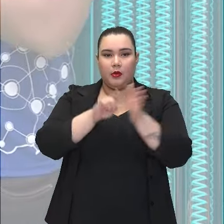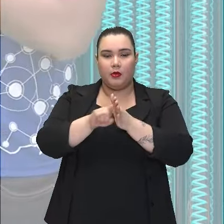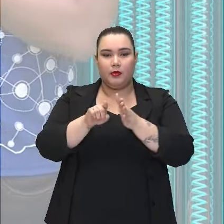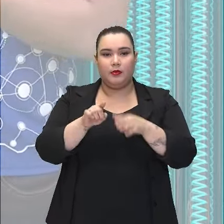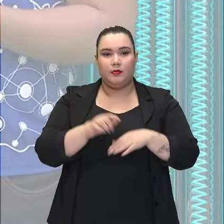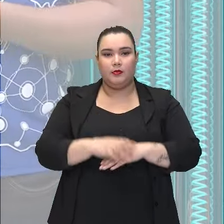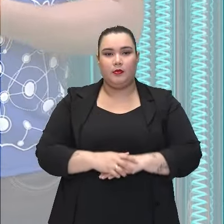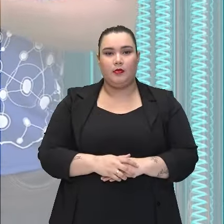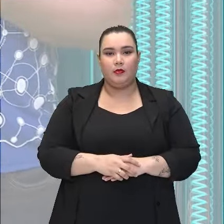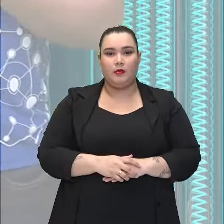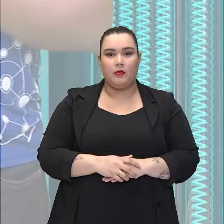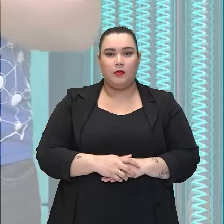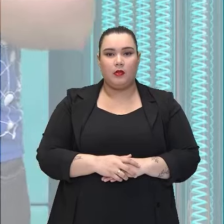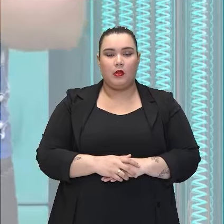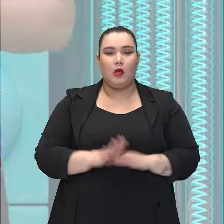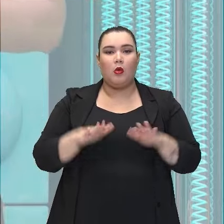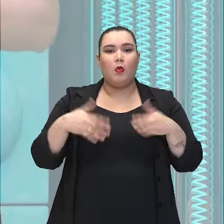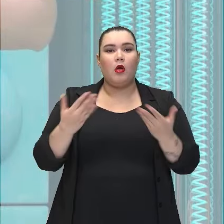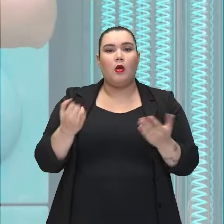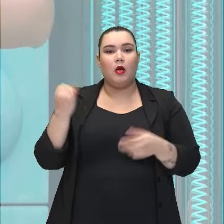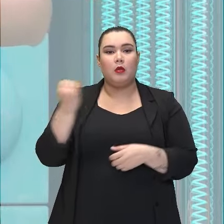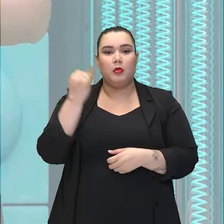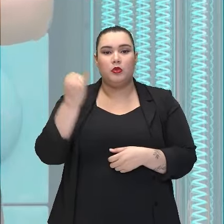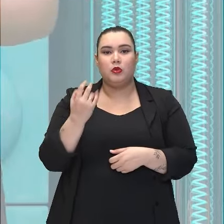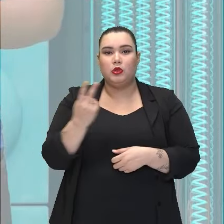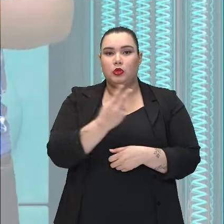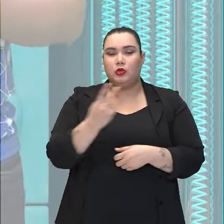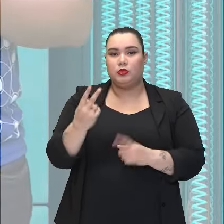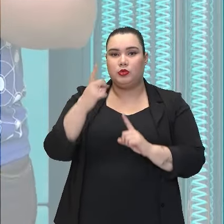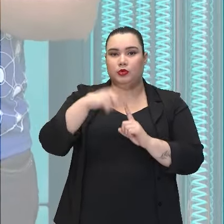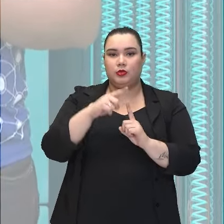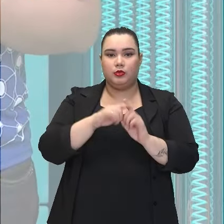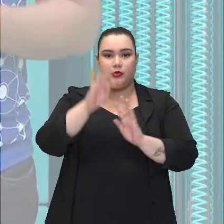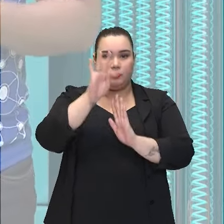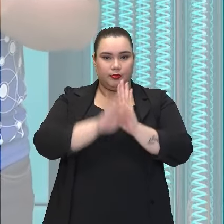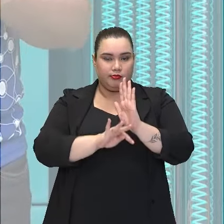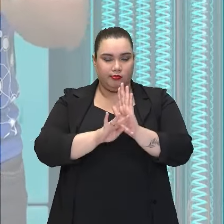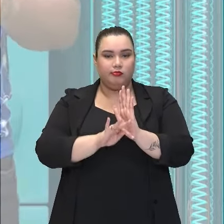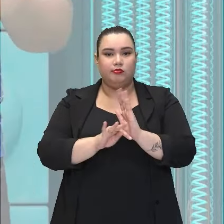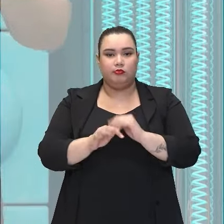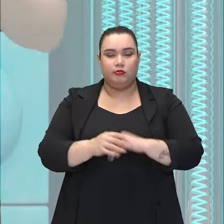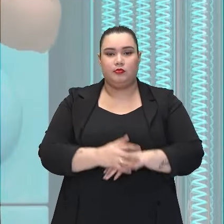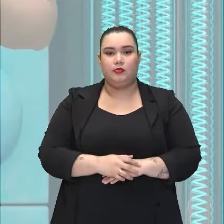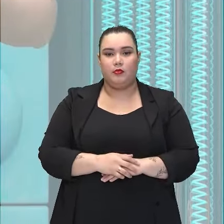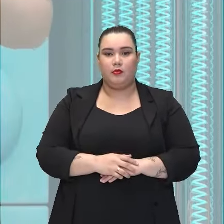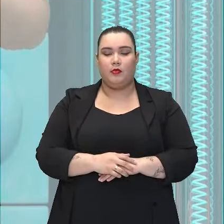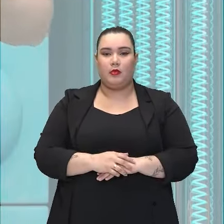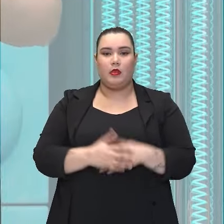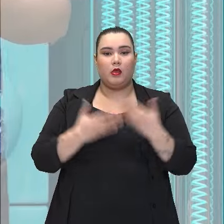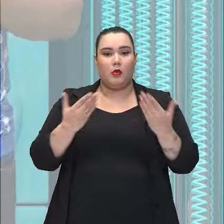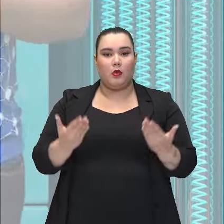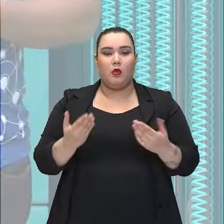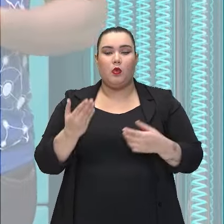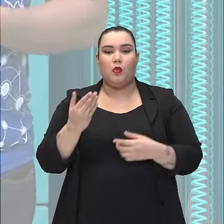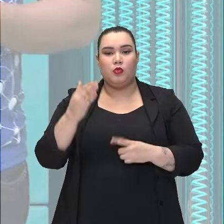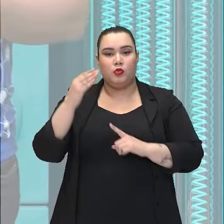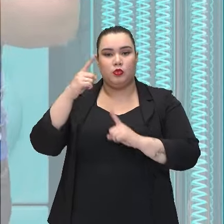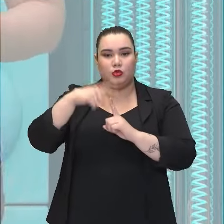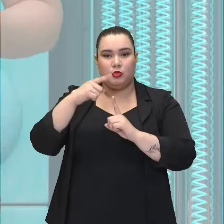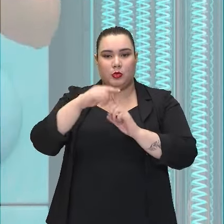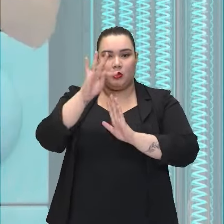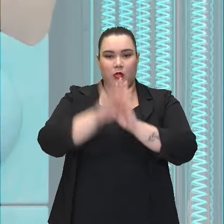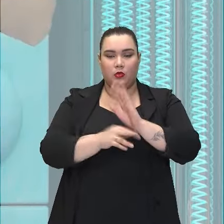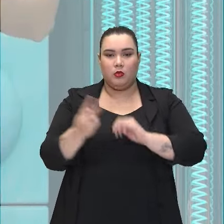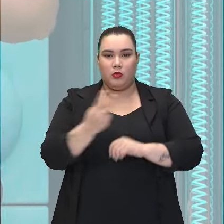aqui, olha só. Qual é a importância desses dois tipos de texto? Percebam que os dois tipos de textos possuem